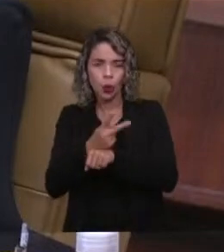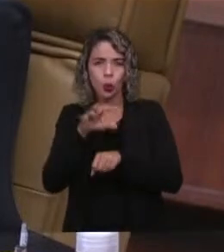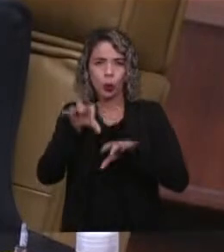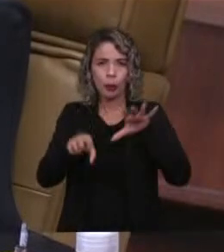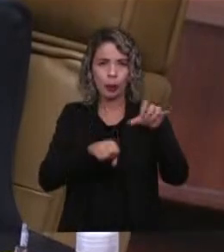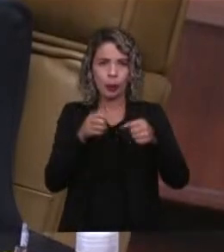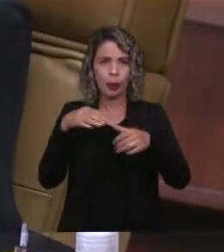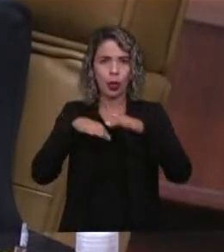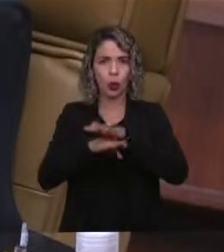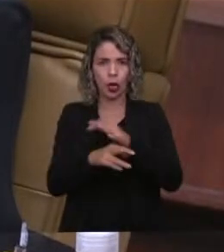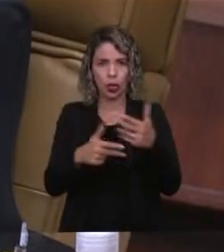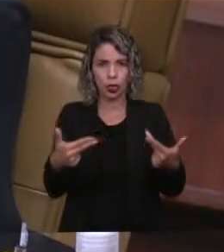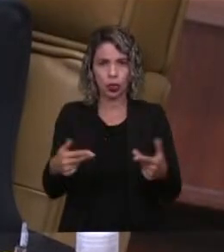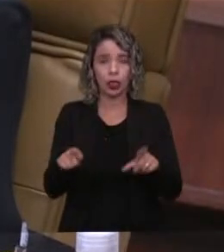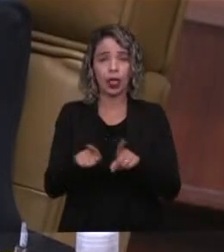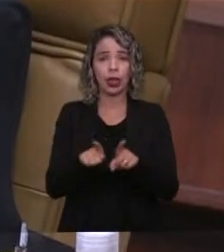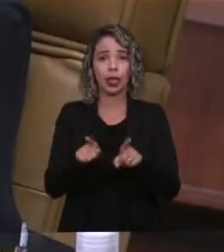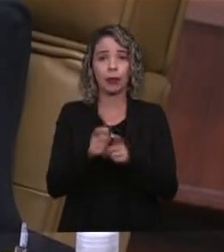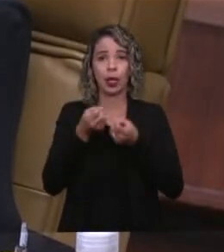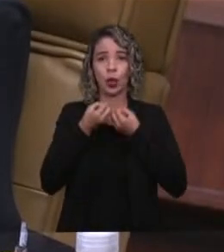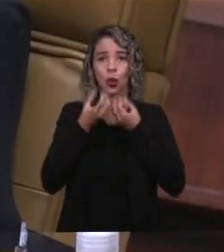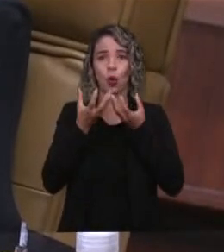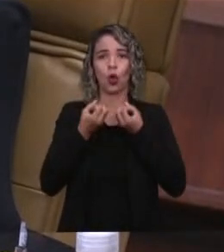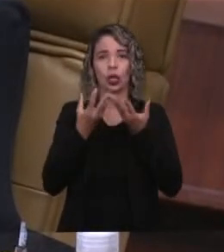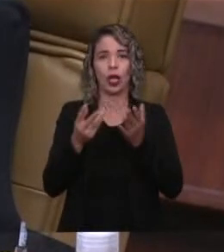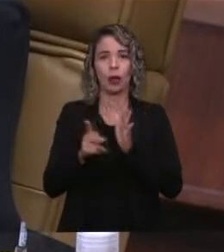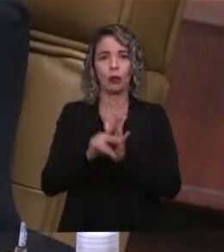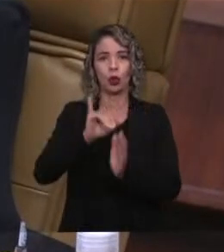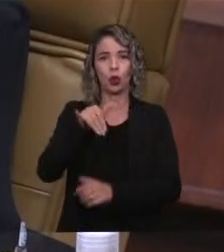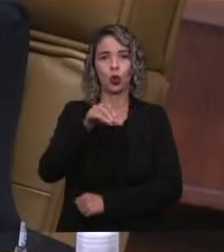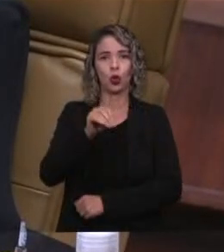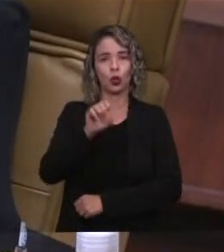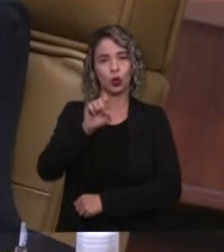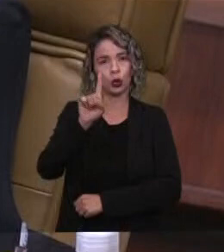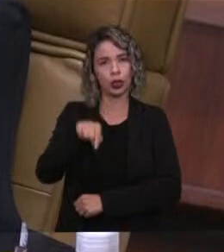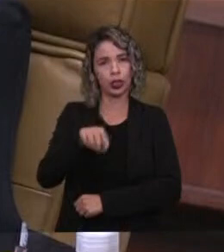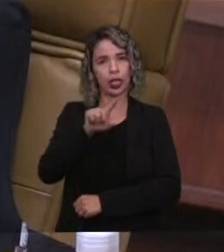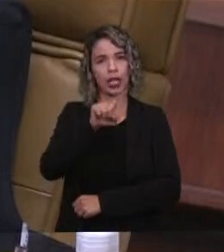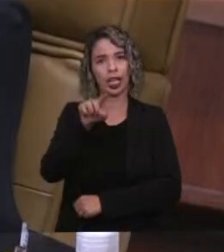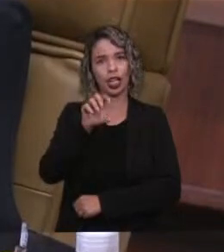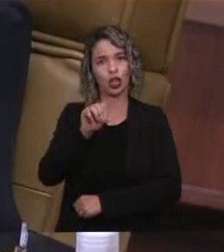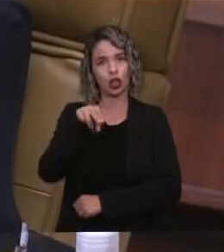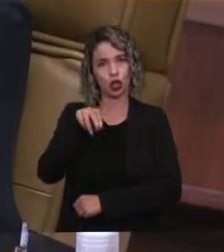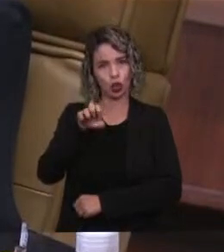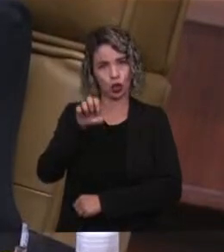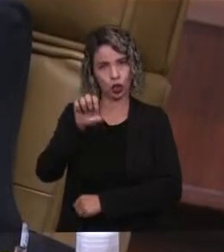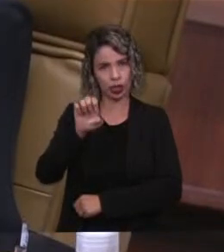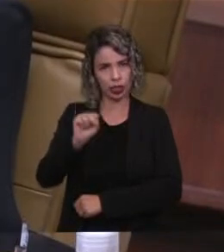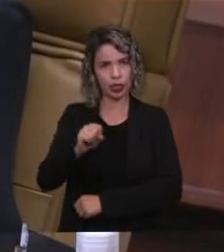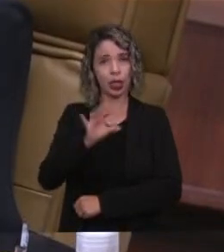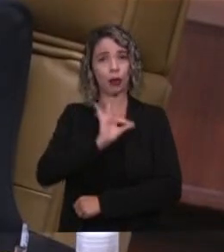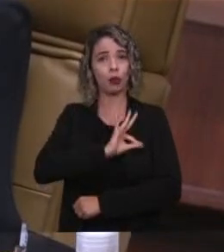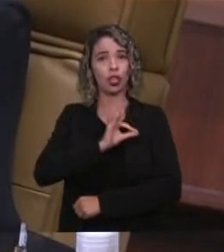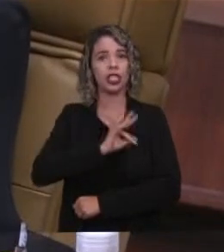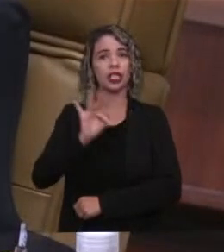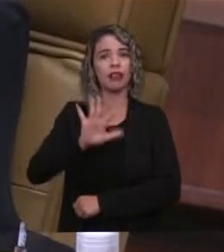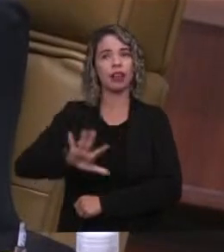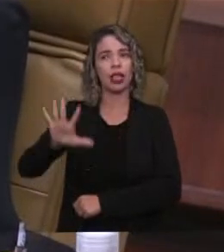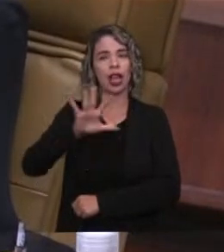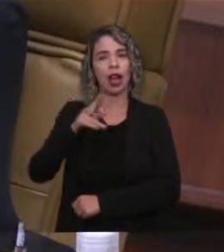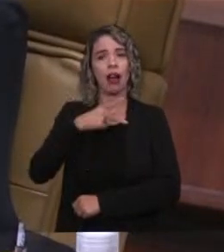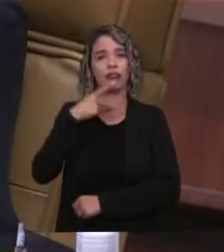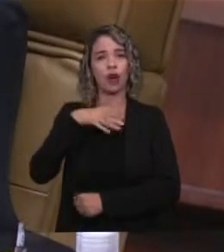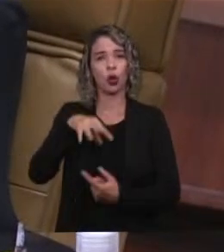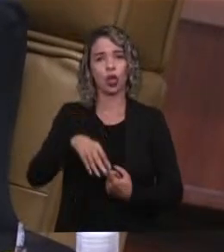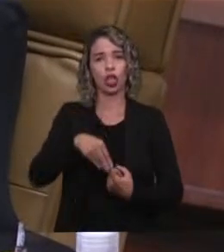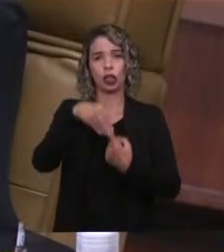O depoimento de José Zones à Polícia Federal, negando que tivesse sido indicado ou